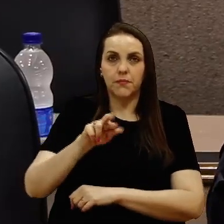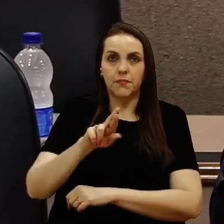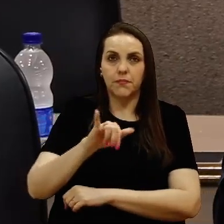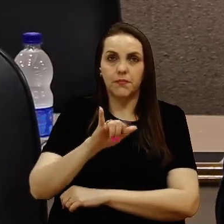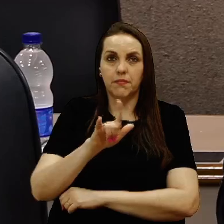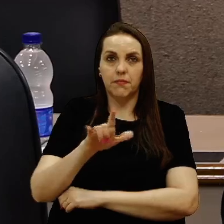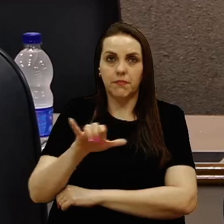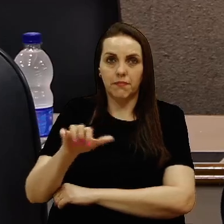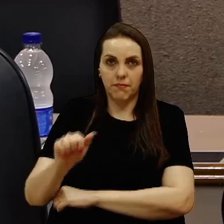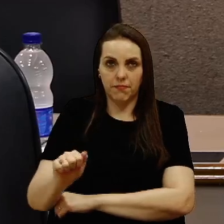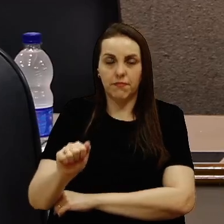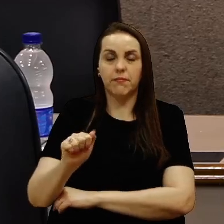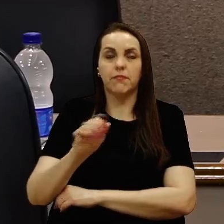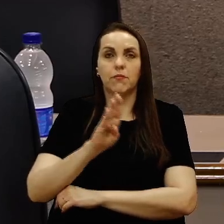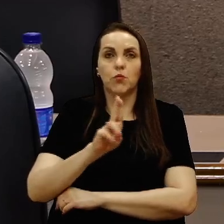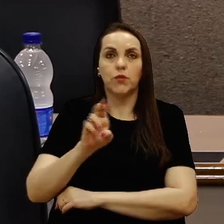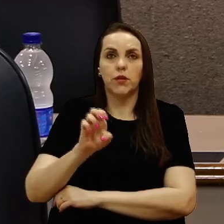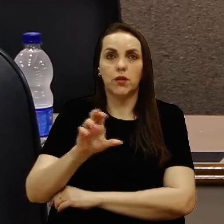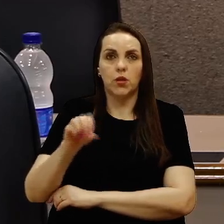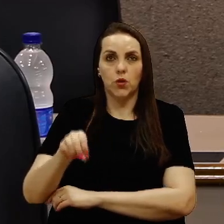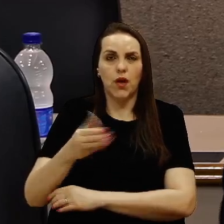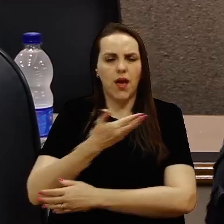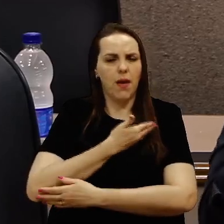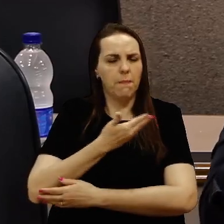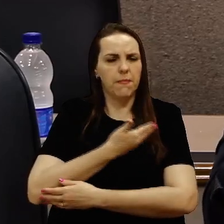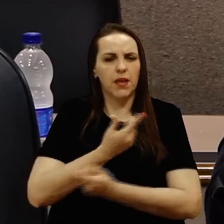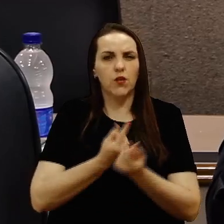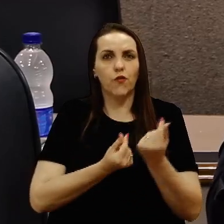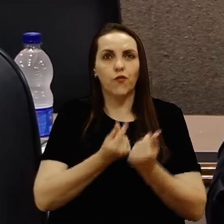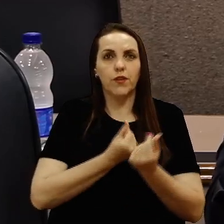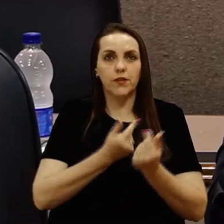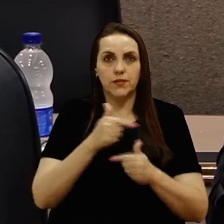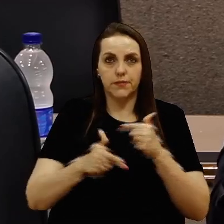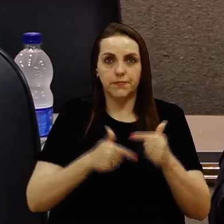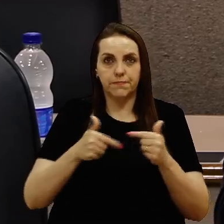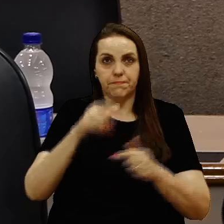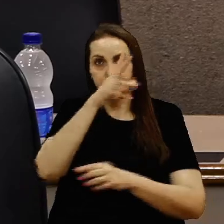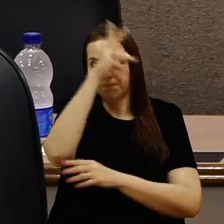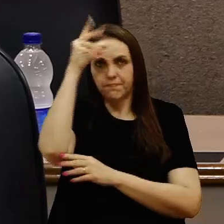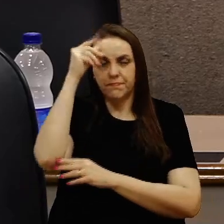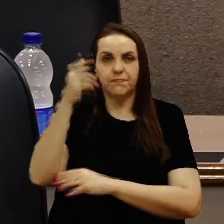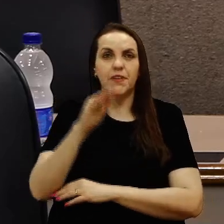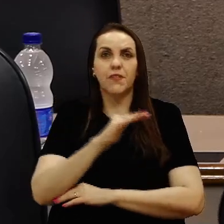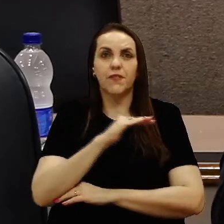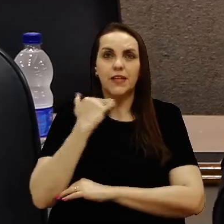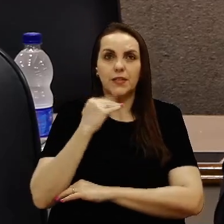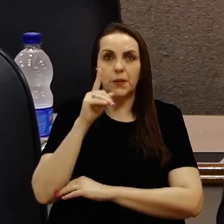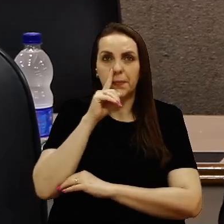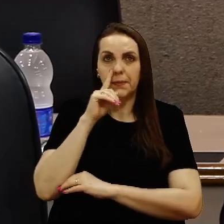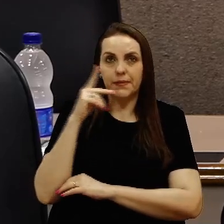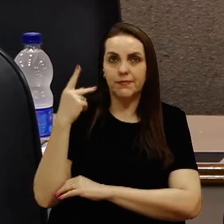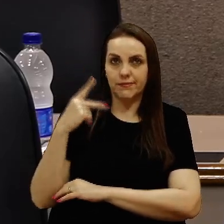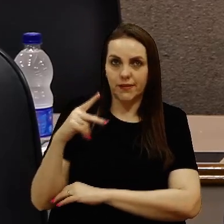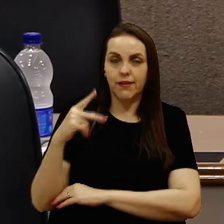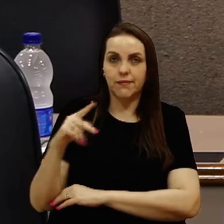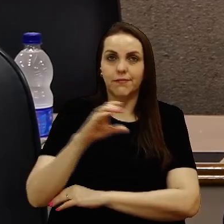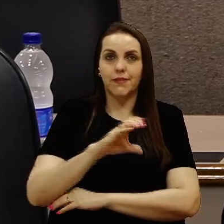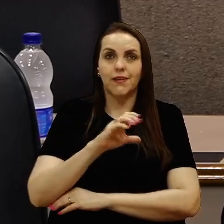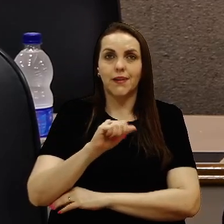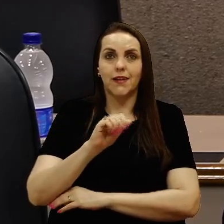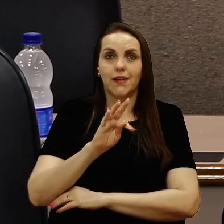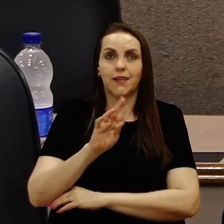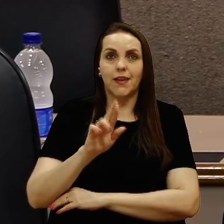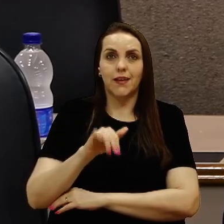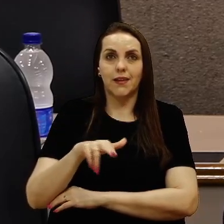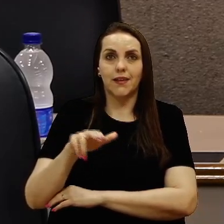foi sempre muitos anos do financeiro da Prefeitura de Caxias do Sul, pelo falecimento da sua mãe, a senhora Catarina Cusi Bueno da